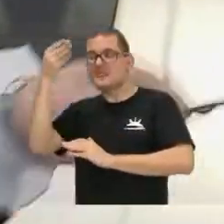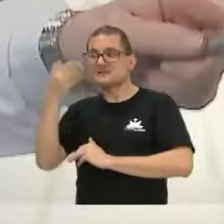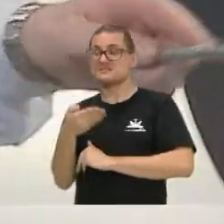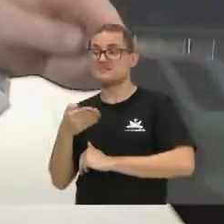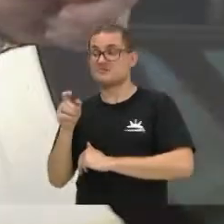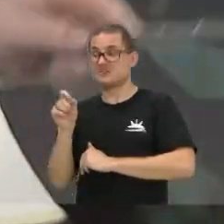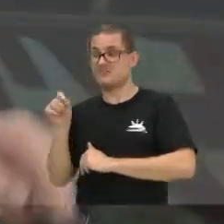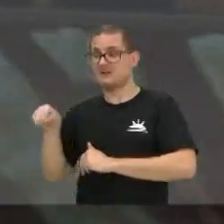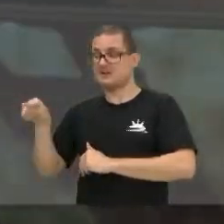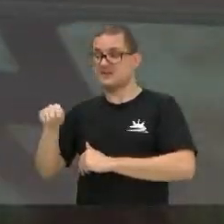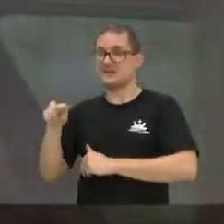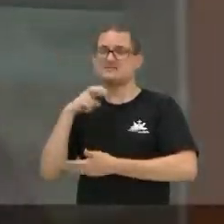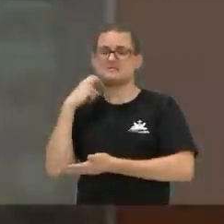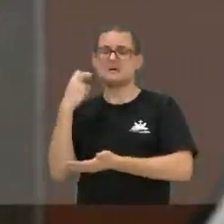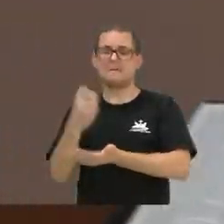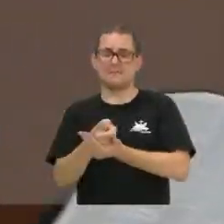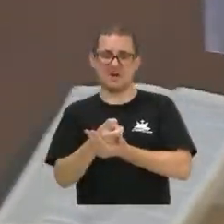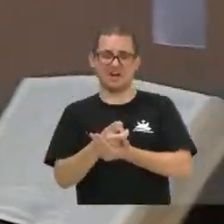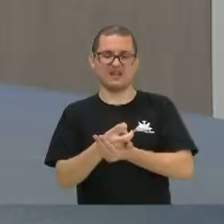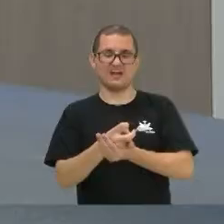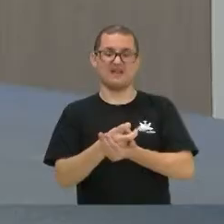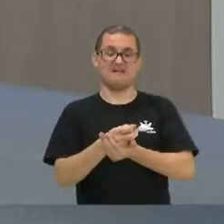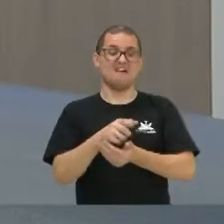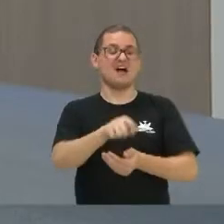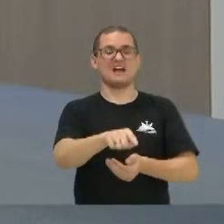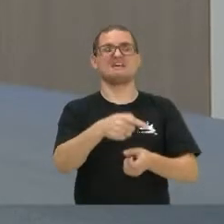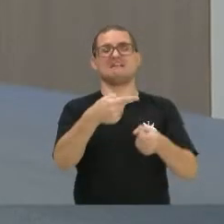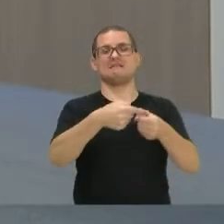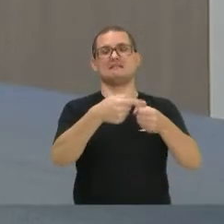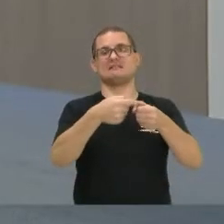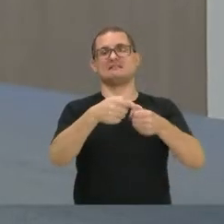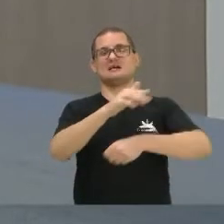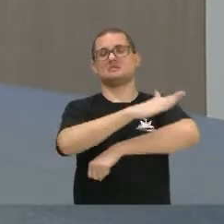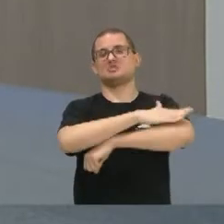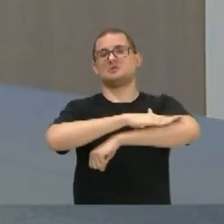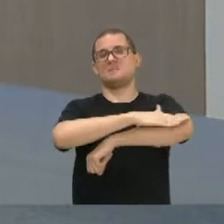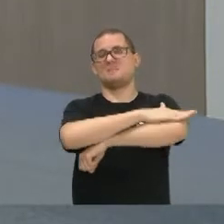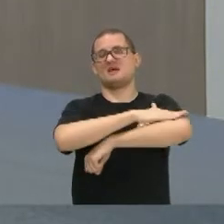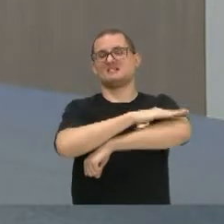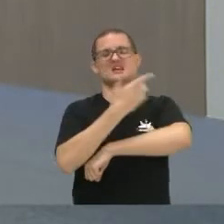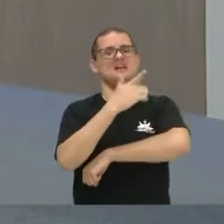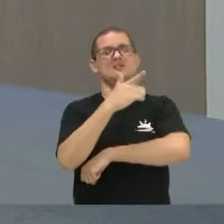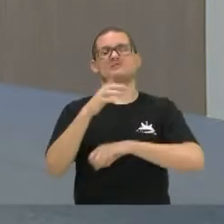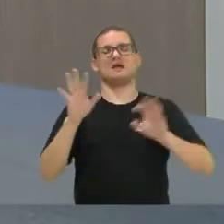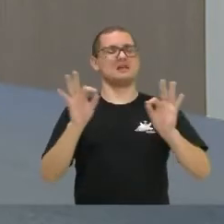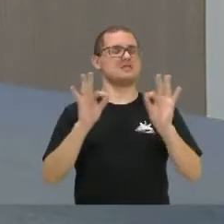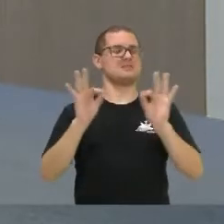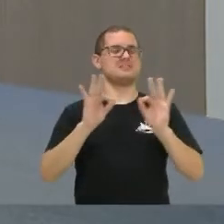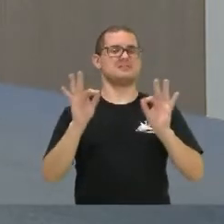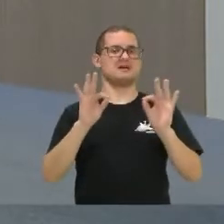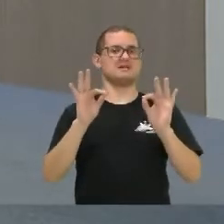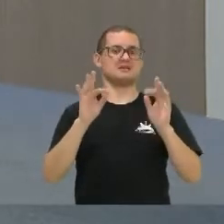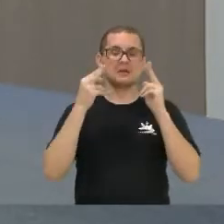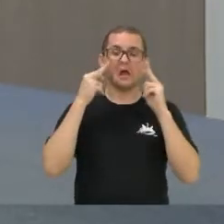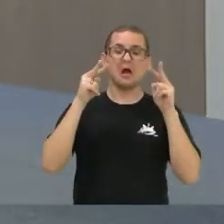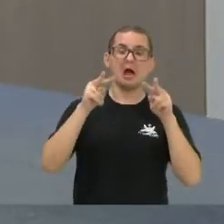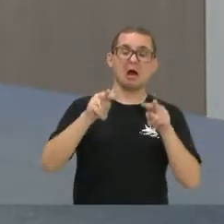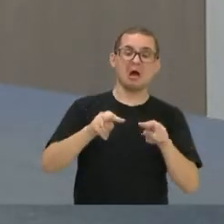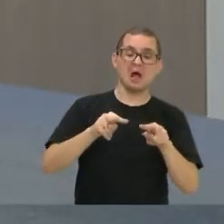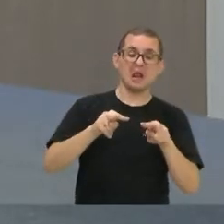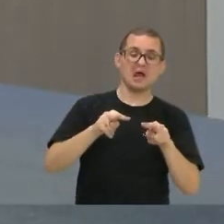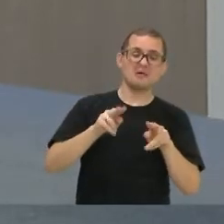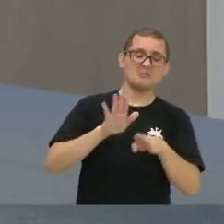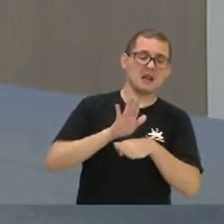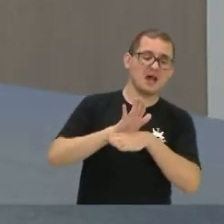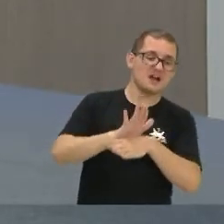derrota é que estão aqui na praça ah e não há ninguém que se volte com alguma forma